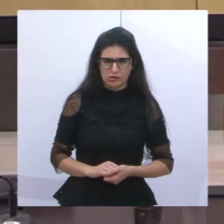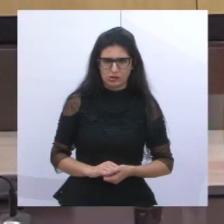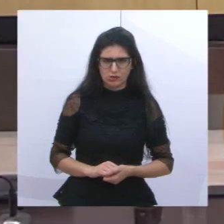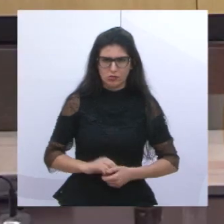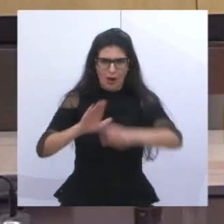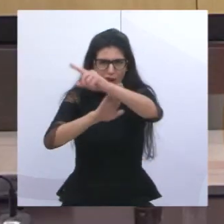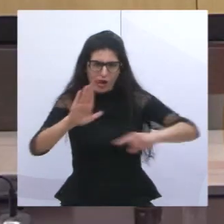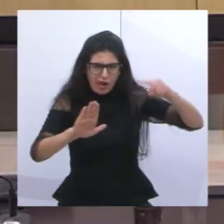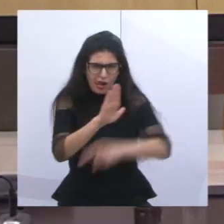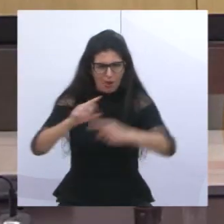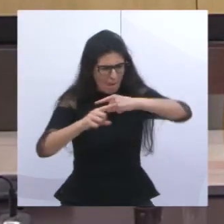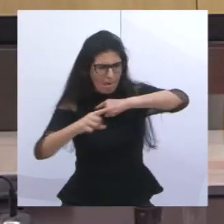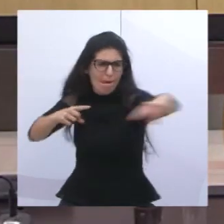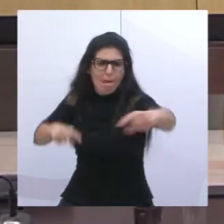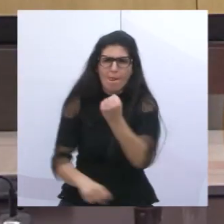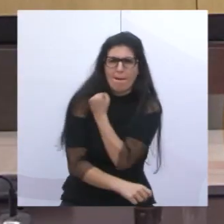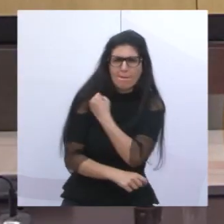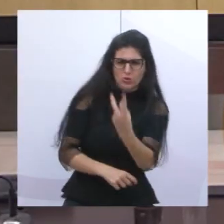Veto total número